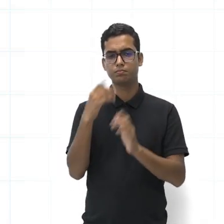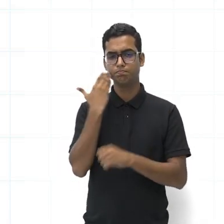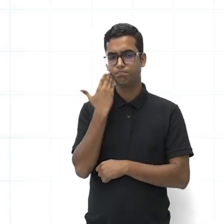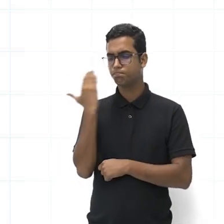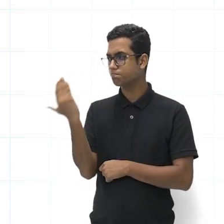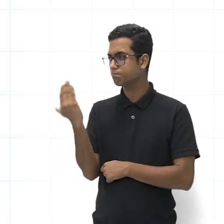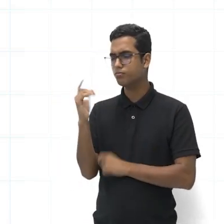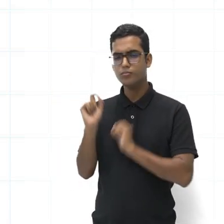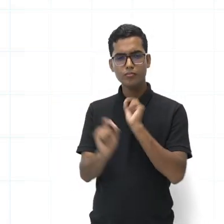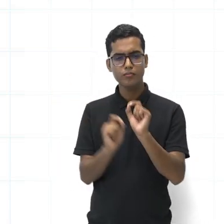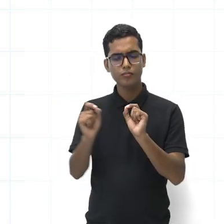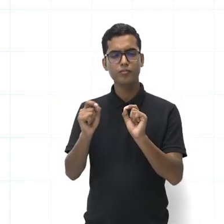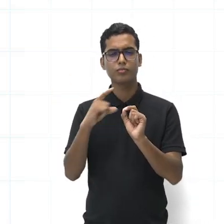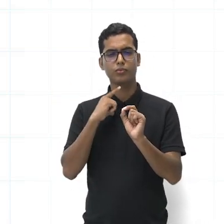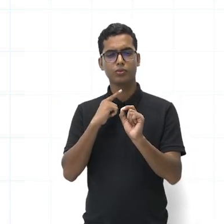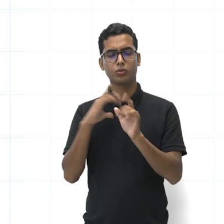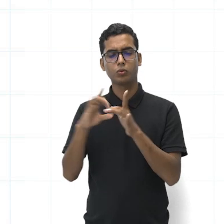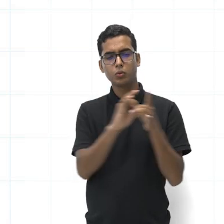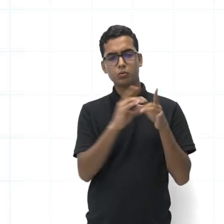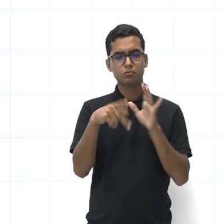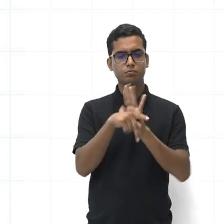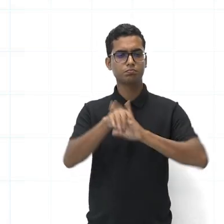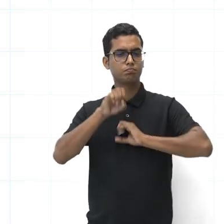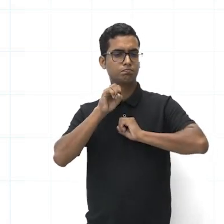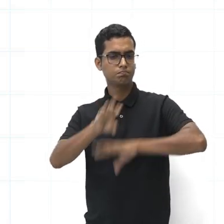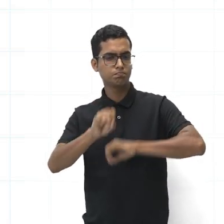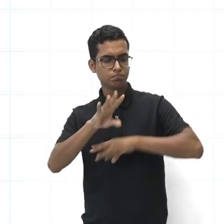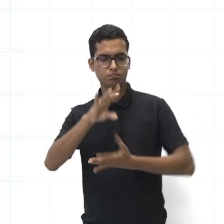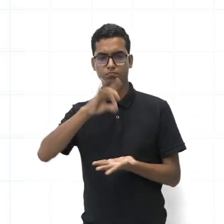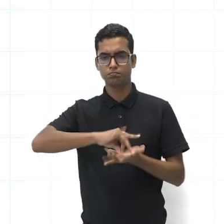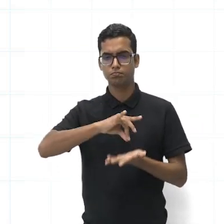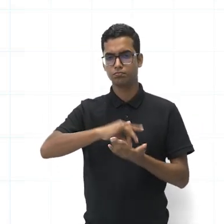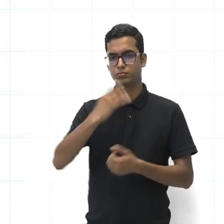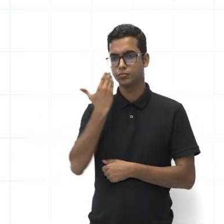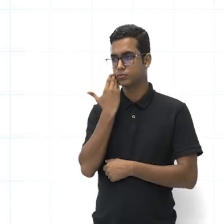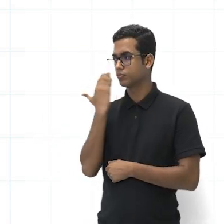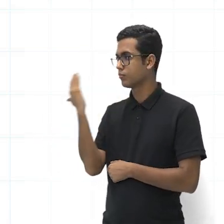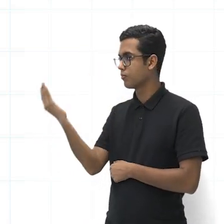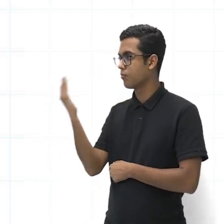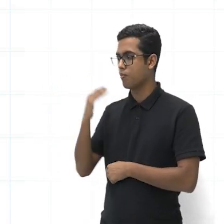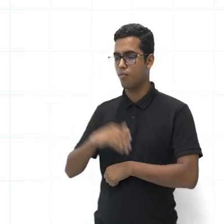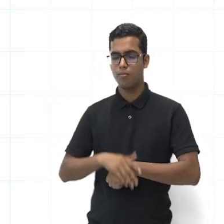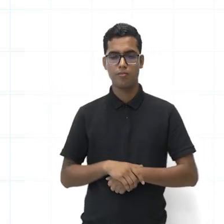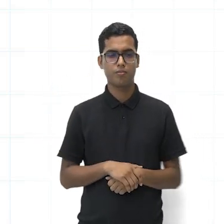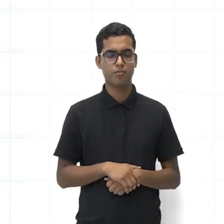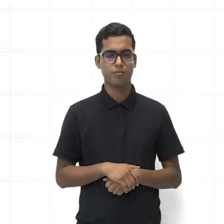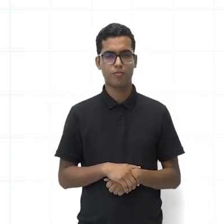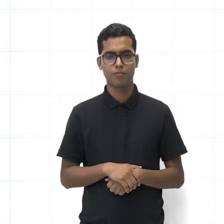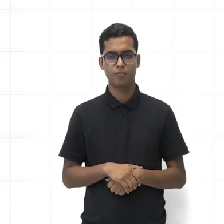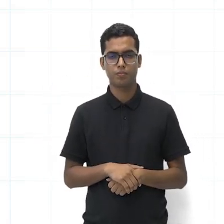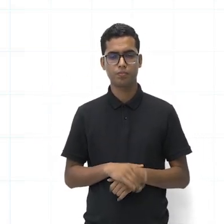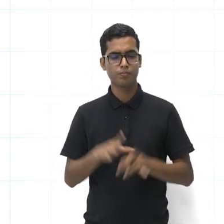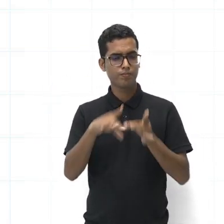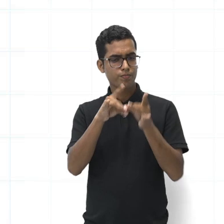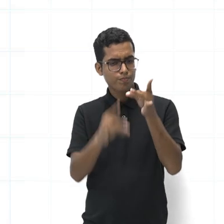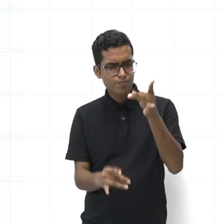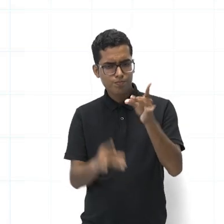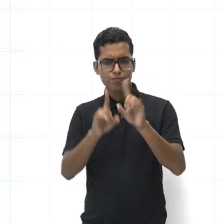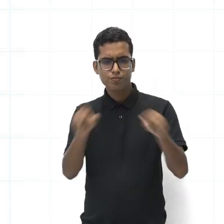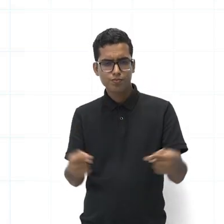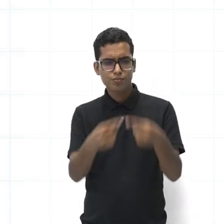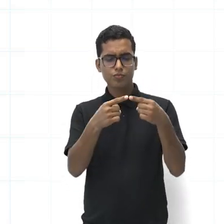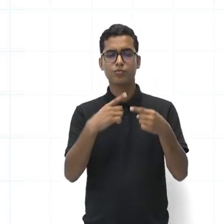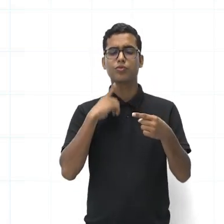background, né? Esse panorama educacional, né? Seu panorama educacional. E employment details são os detalhes relacionados